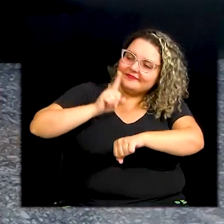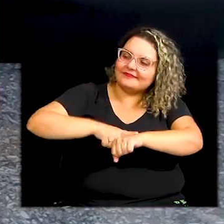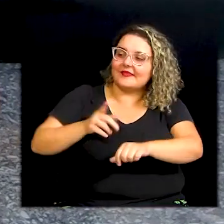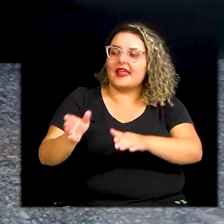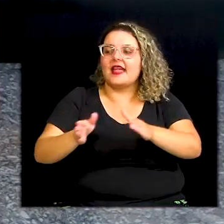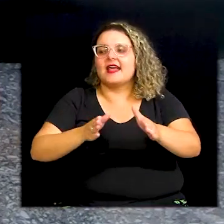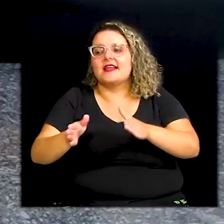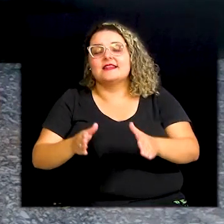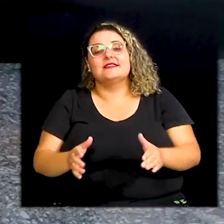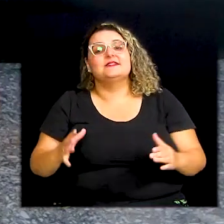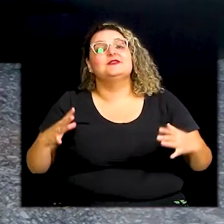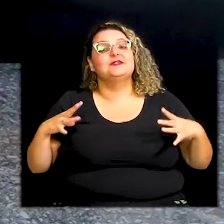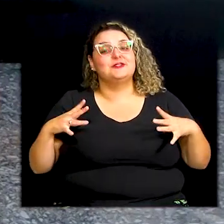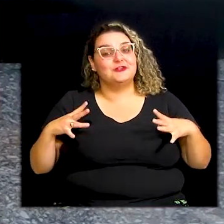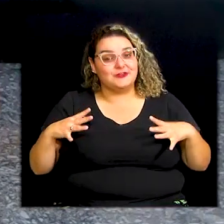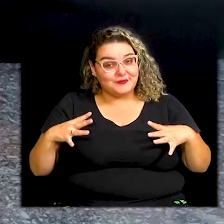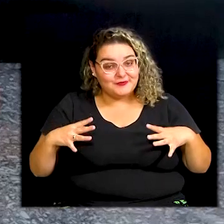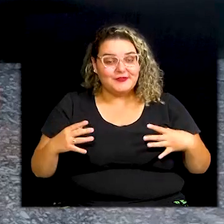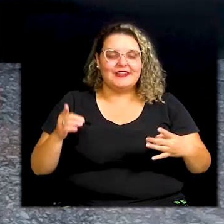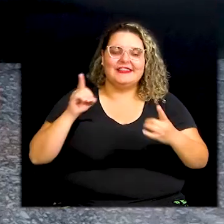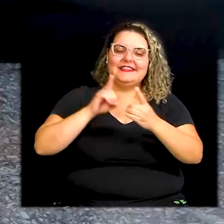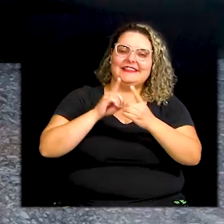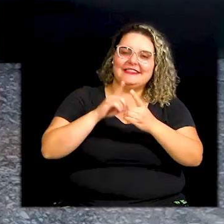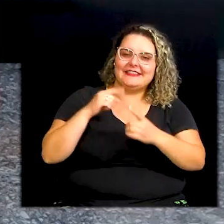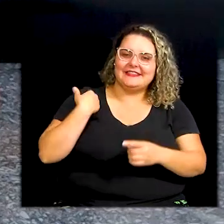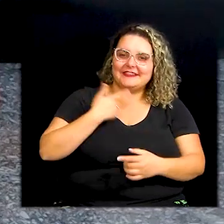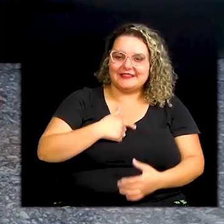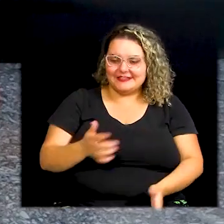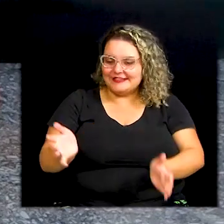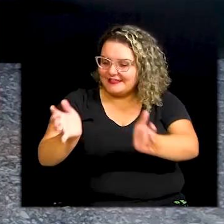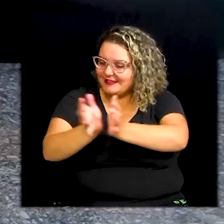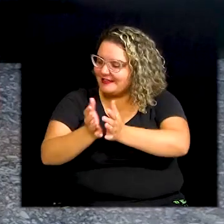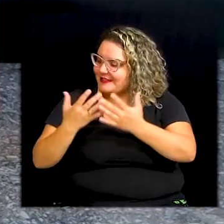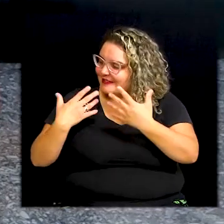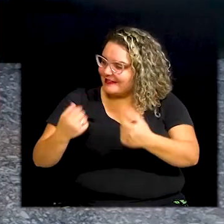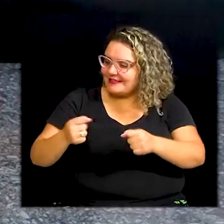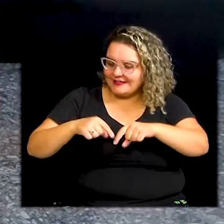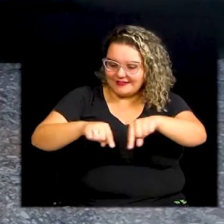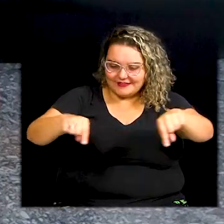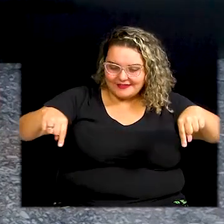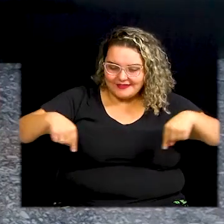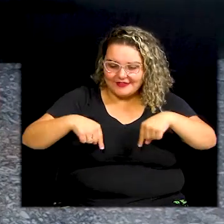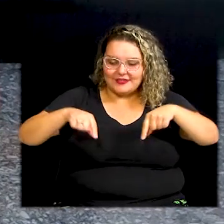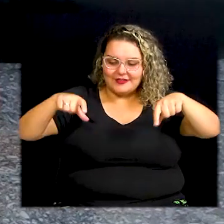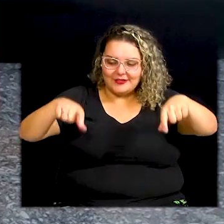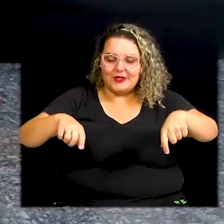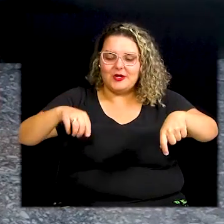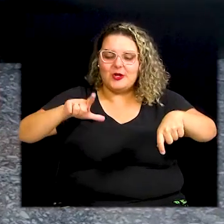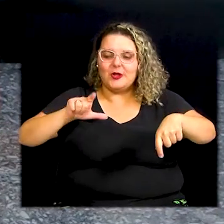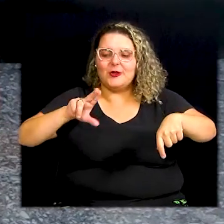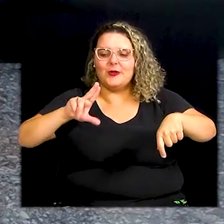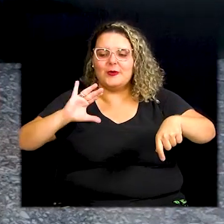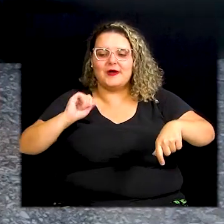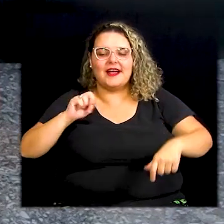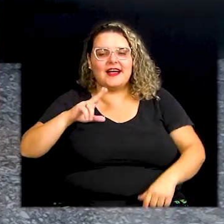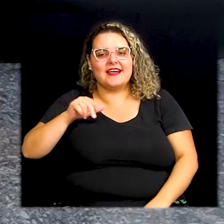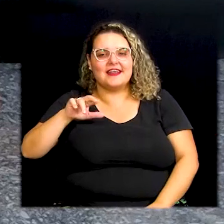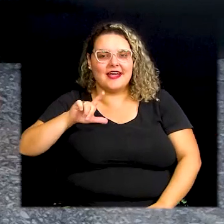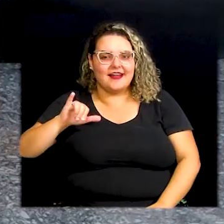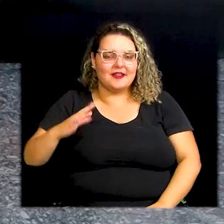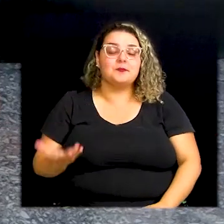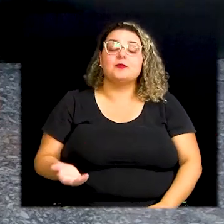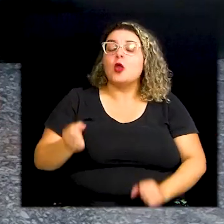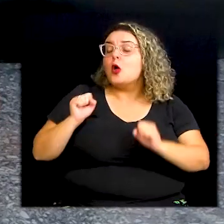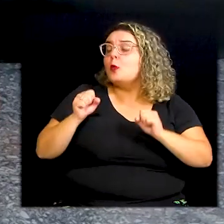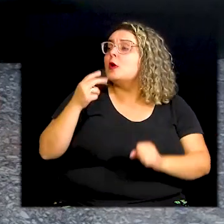tempo, nesse período de folga, atender a nossa equipe, nos receber aqui no estádio Moisés Lucarelli, e podemos dizer